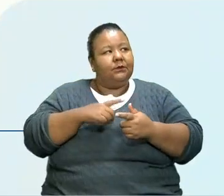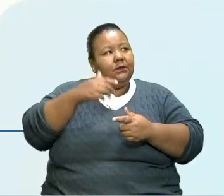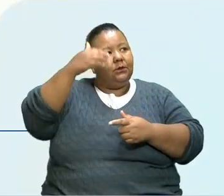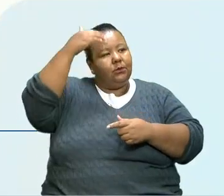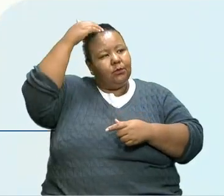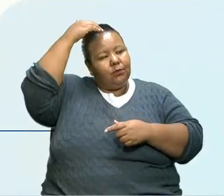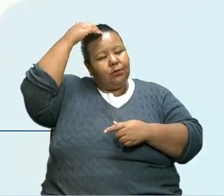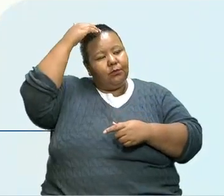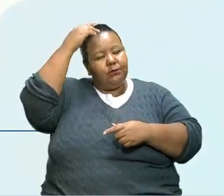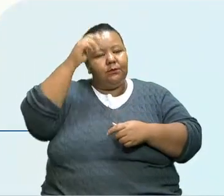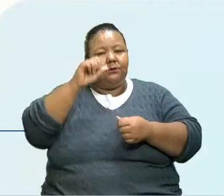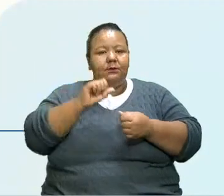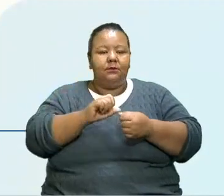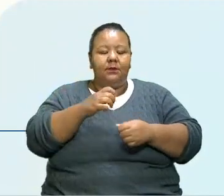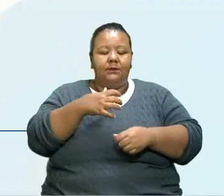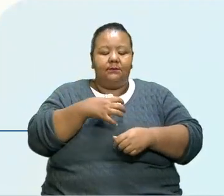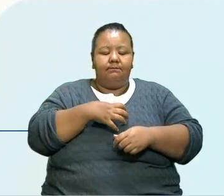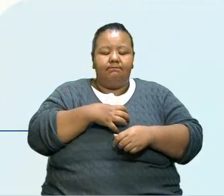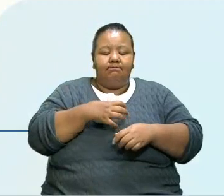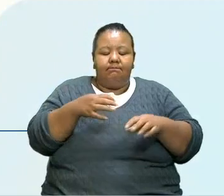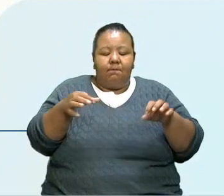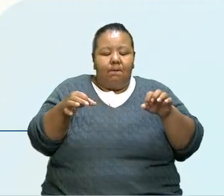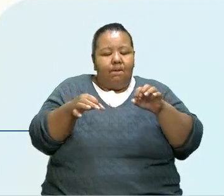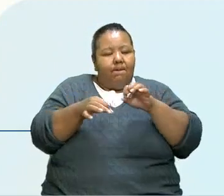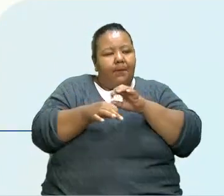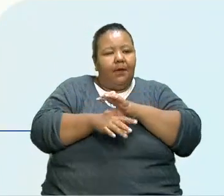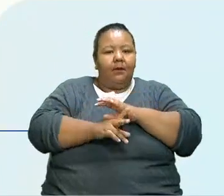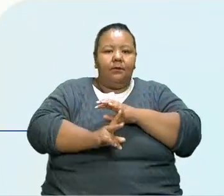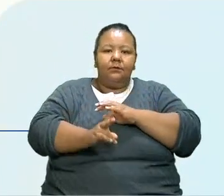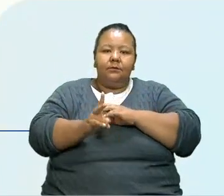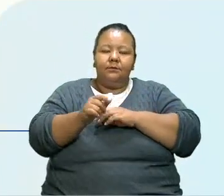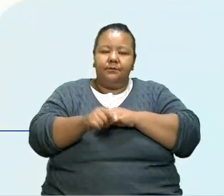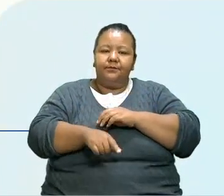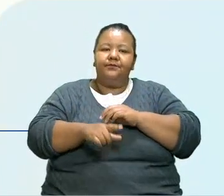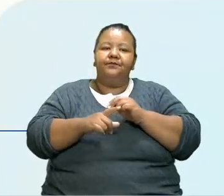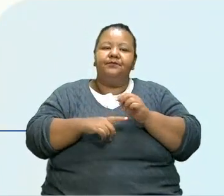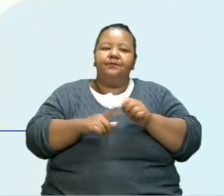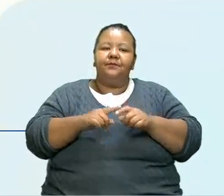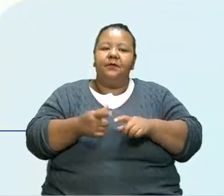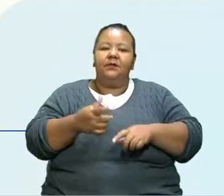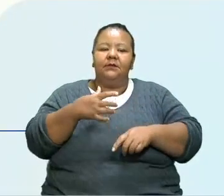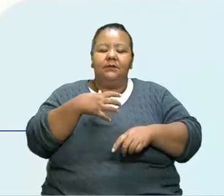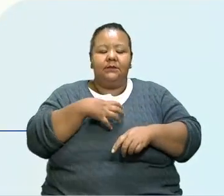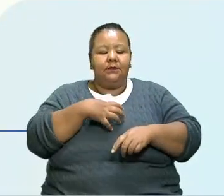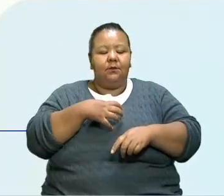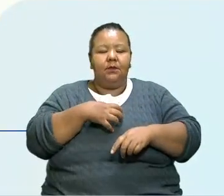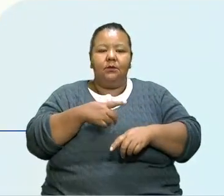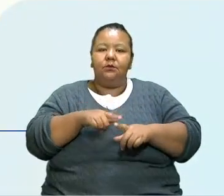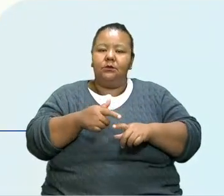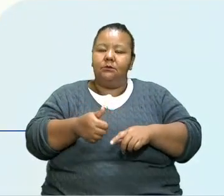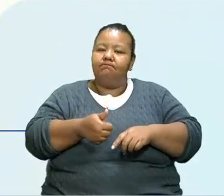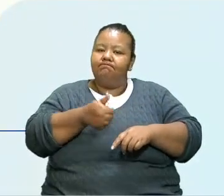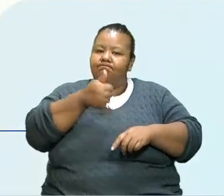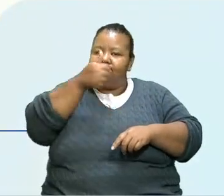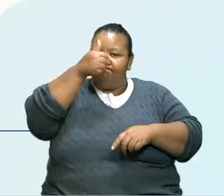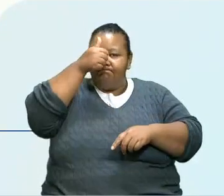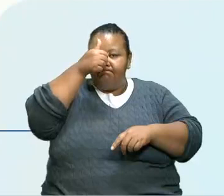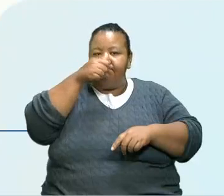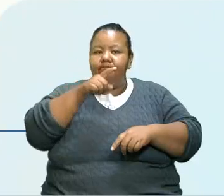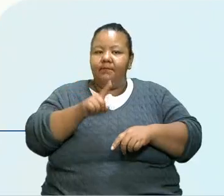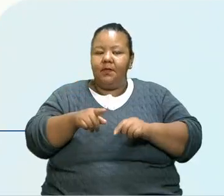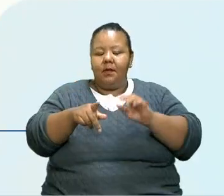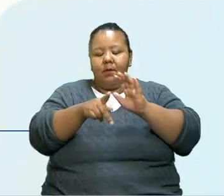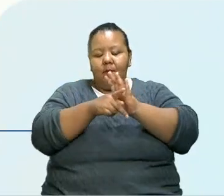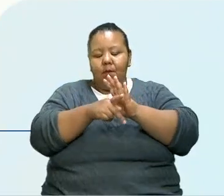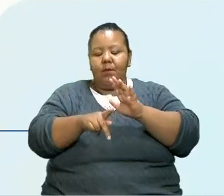dele que faz ele sentir pleno constantemente. E parte desse sentimento de realização é a própria